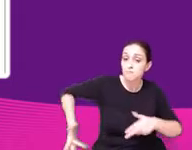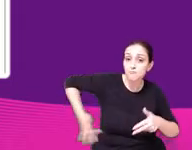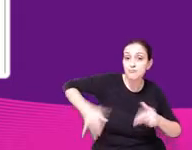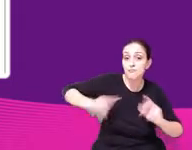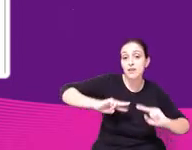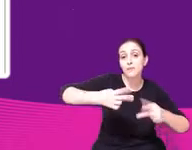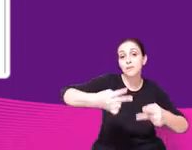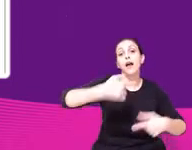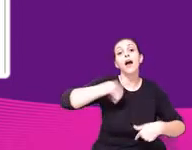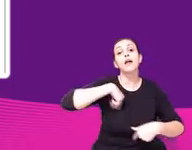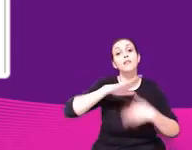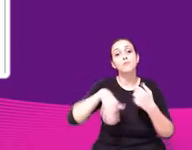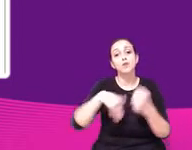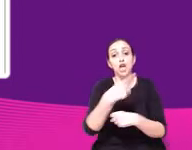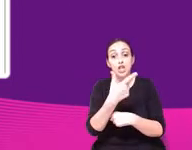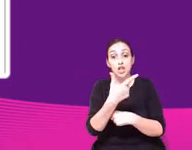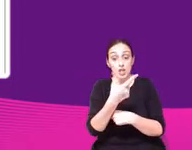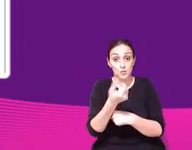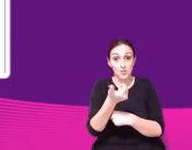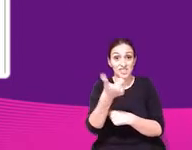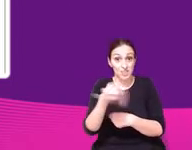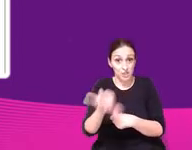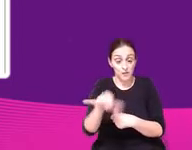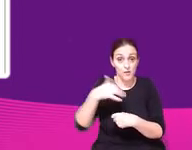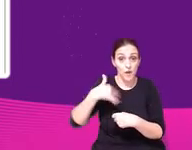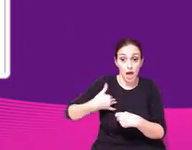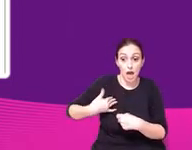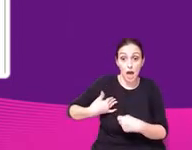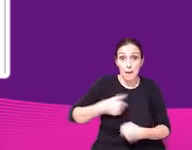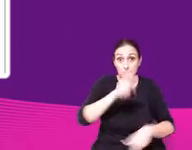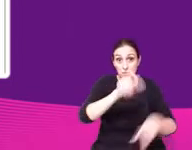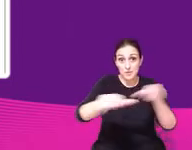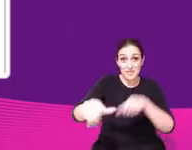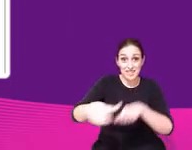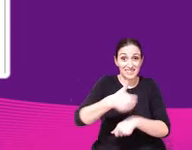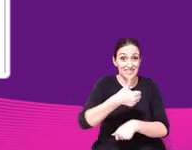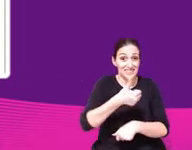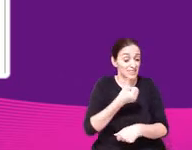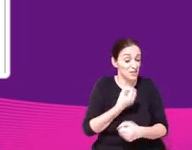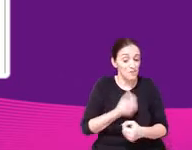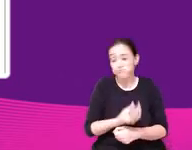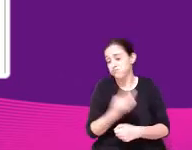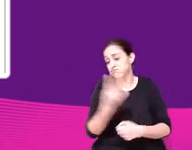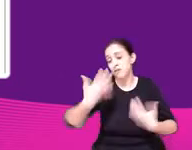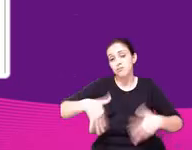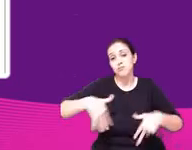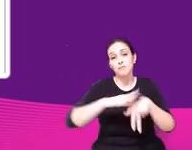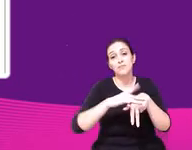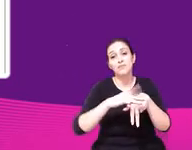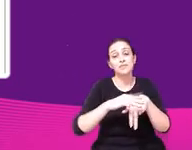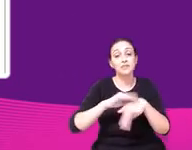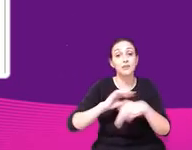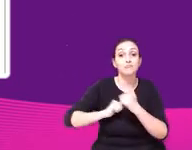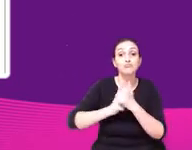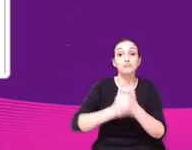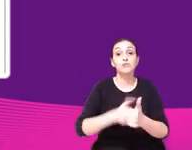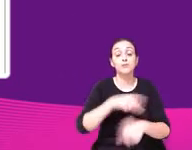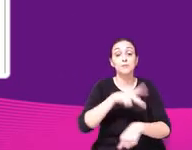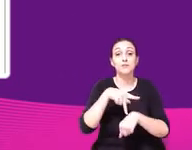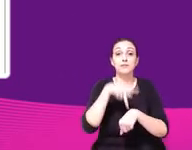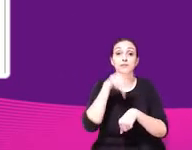2019, já eram 65 mil pacientes transplantados renais com enxerto funcionando, sendo seguidos no país.